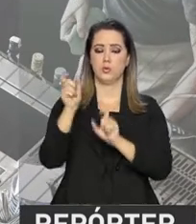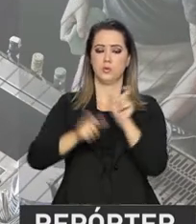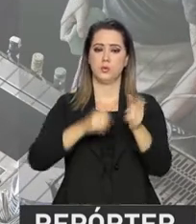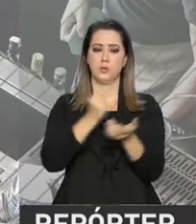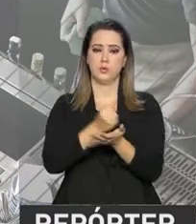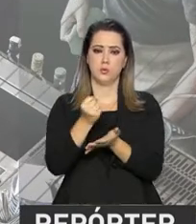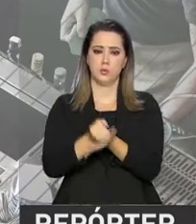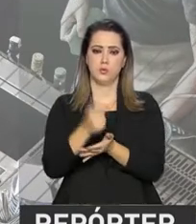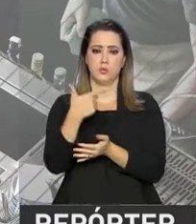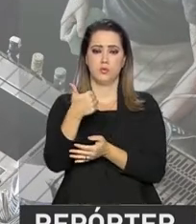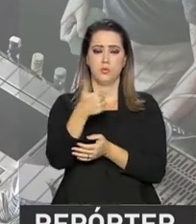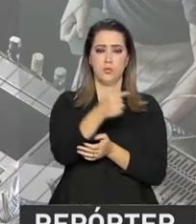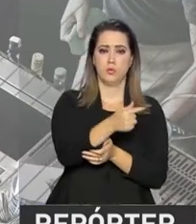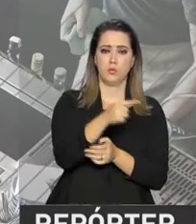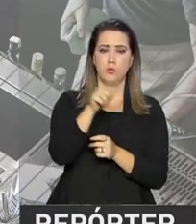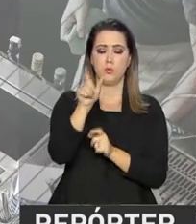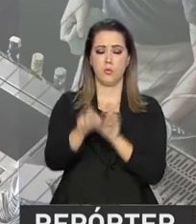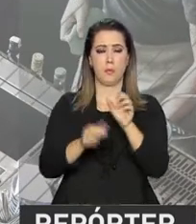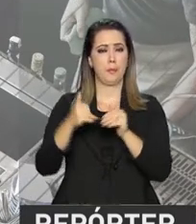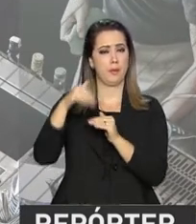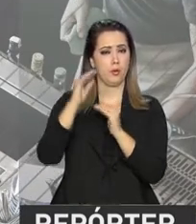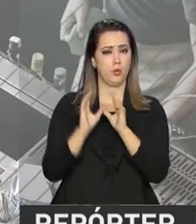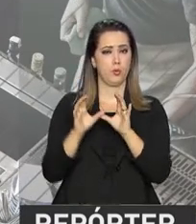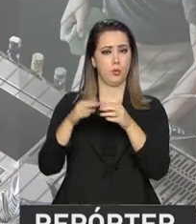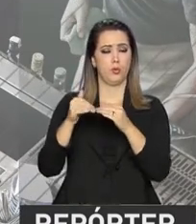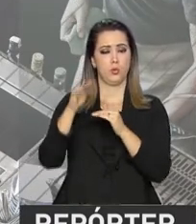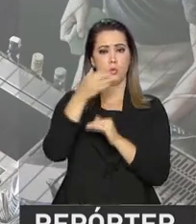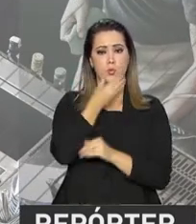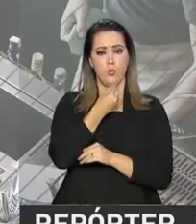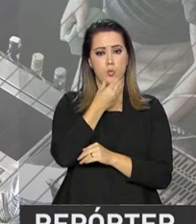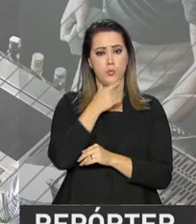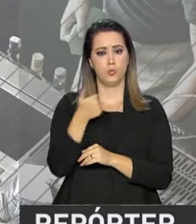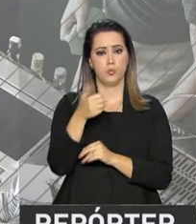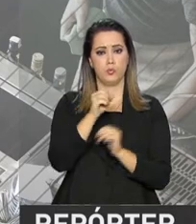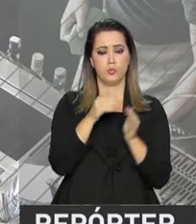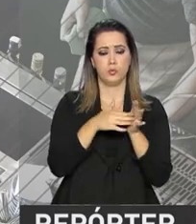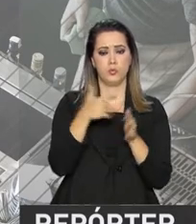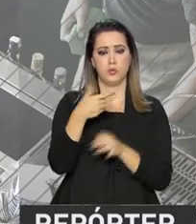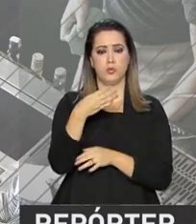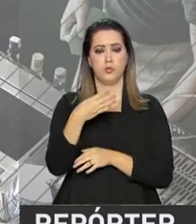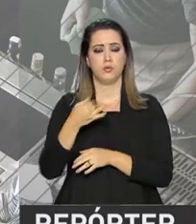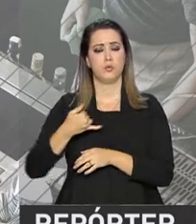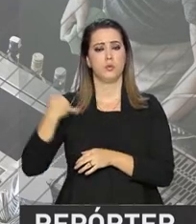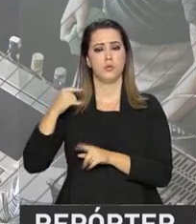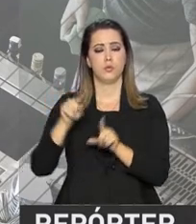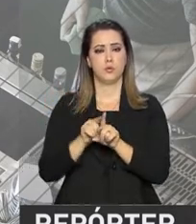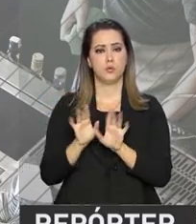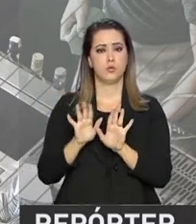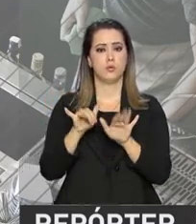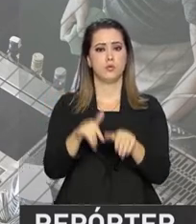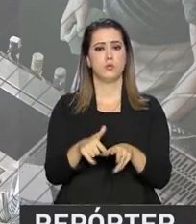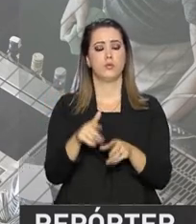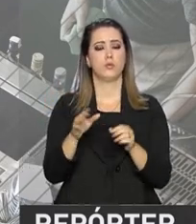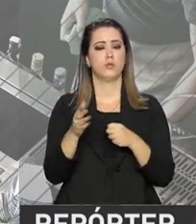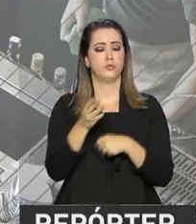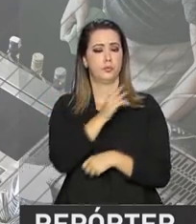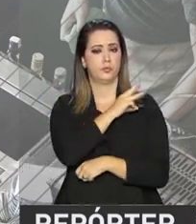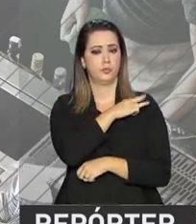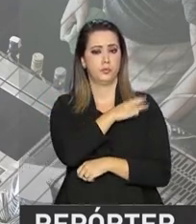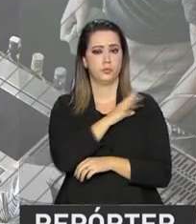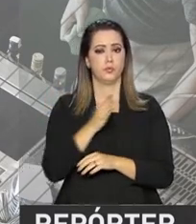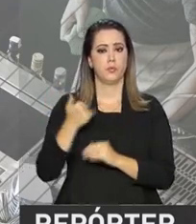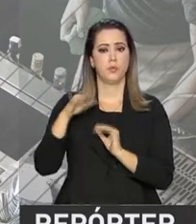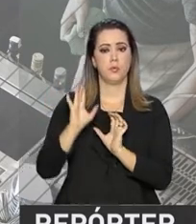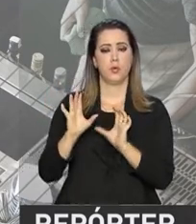contratados em 2017. São, em sua maioria, homens que têm entre 18 e 24 anos e concluíram o ensino médio. A